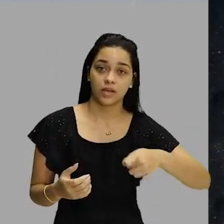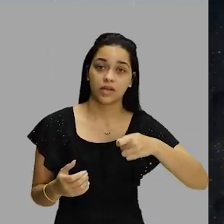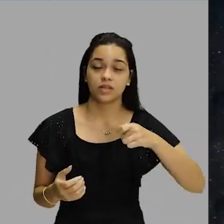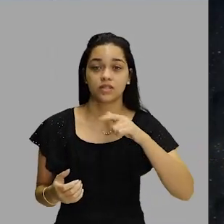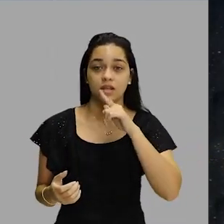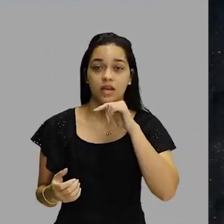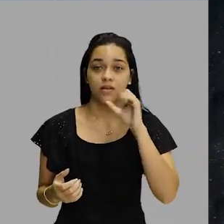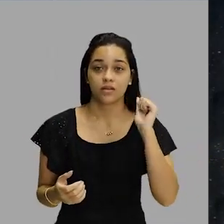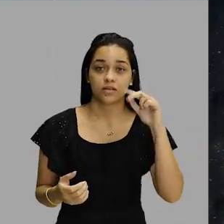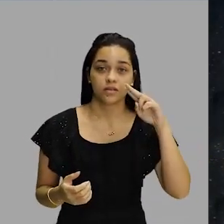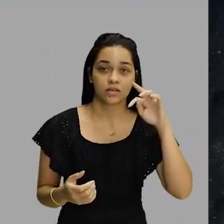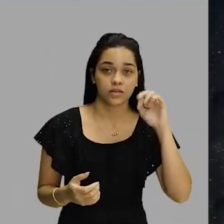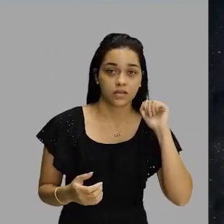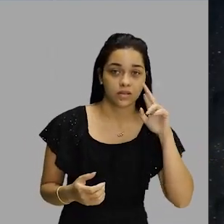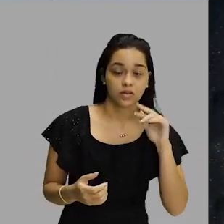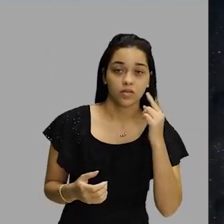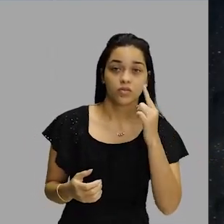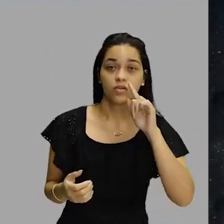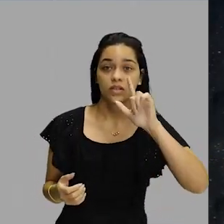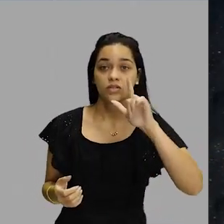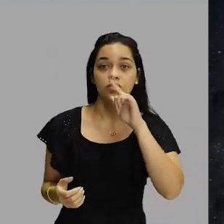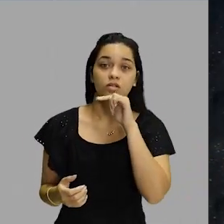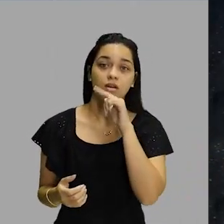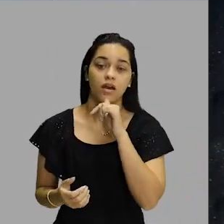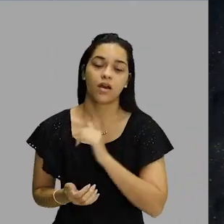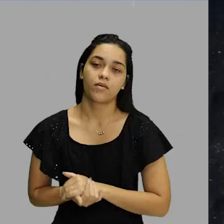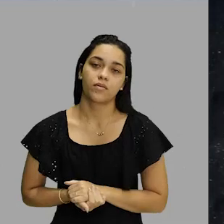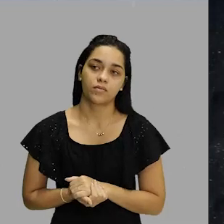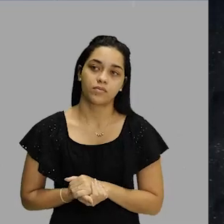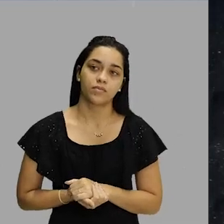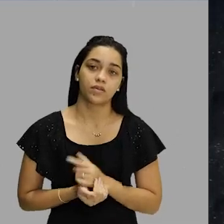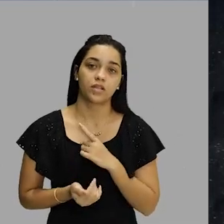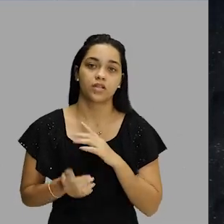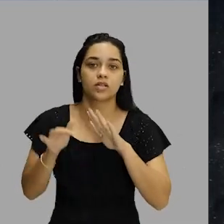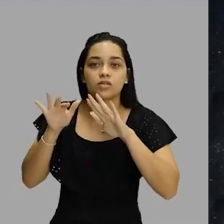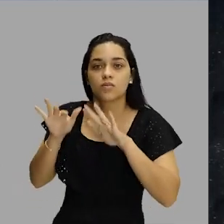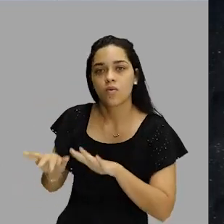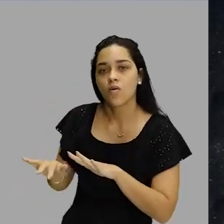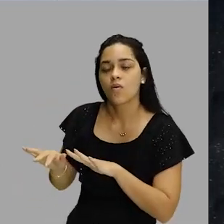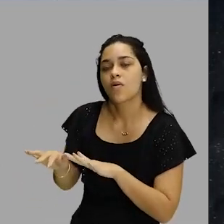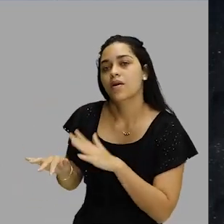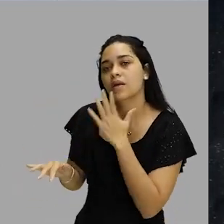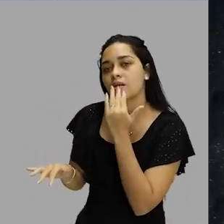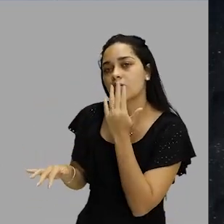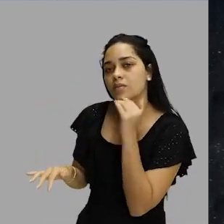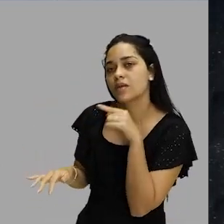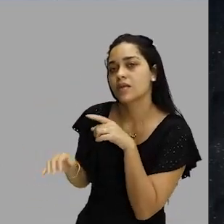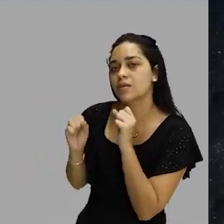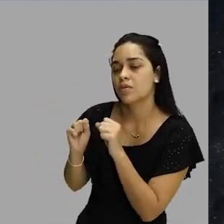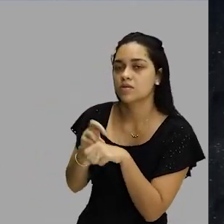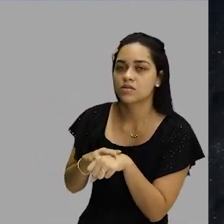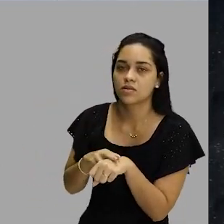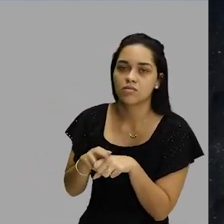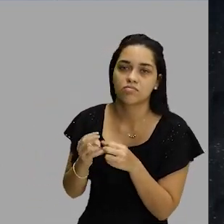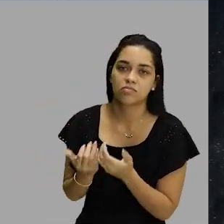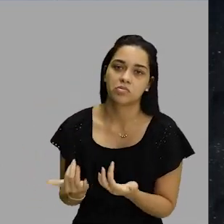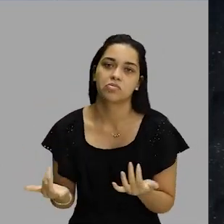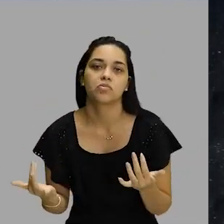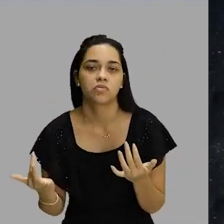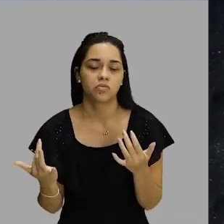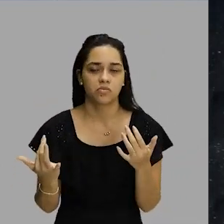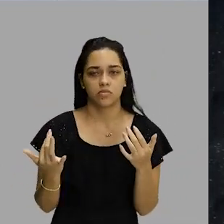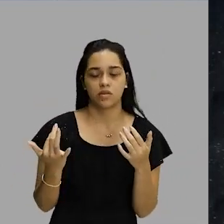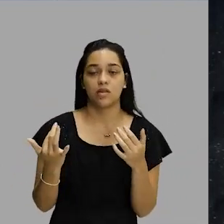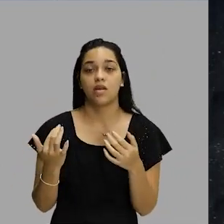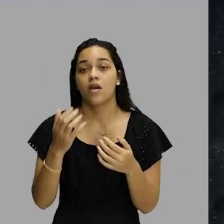sanitária a cada 1 litro de água, né? E aí deixa de molho ali aqueles alimentos que podem ser verduras, frutas,